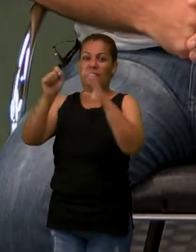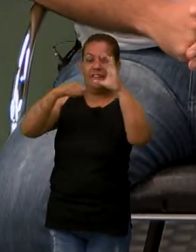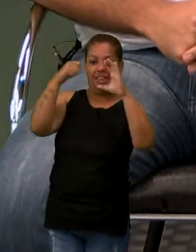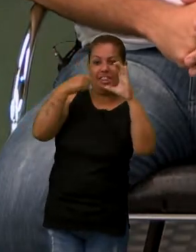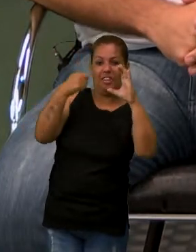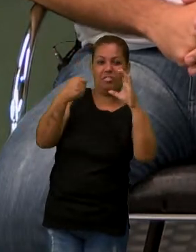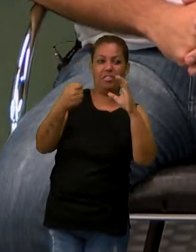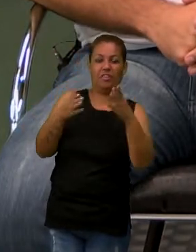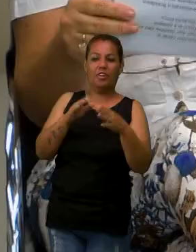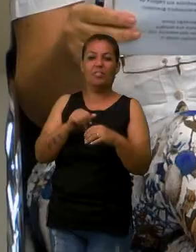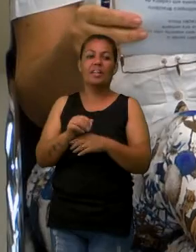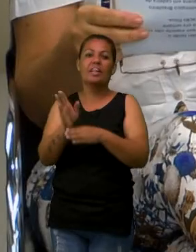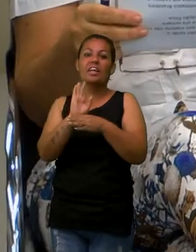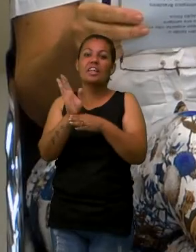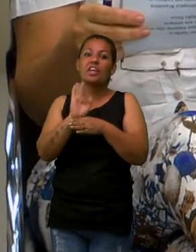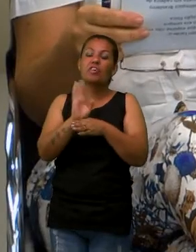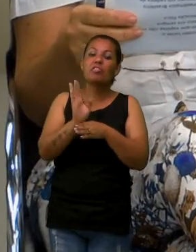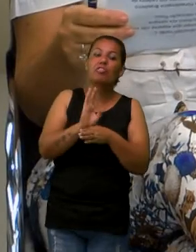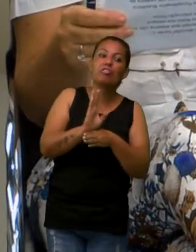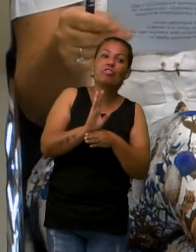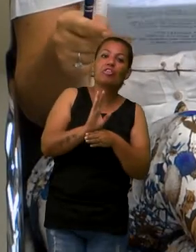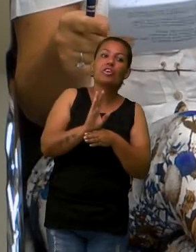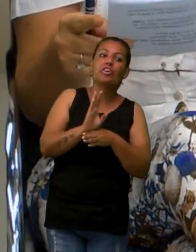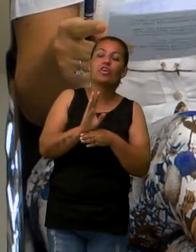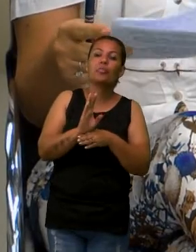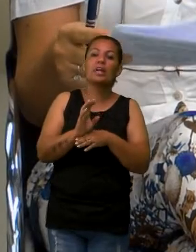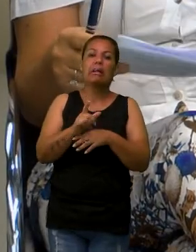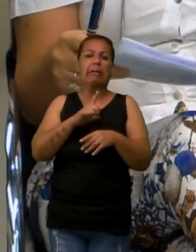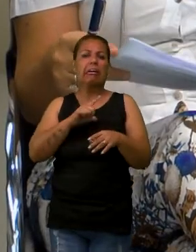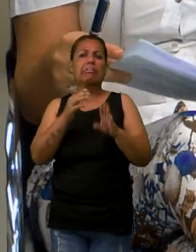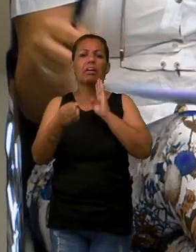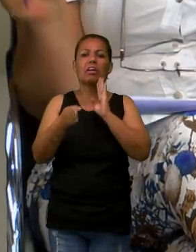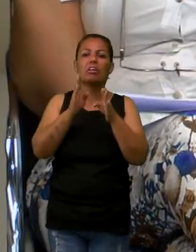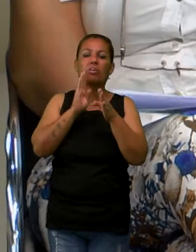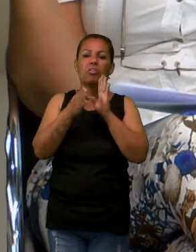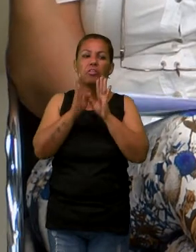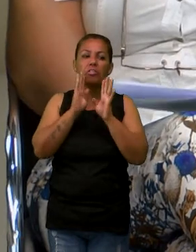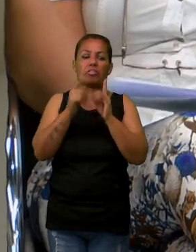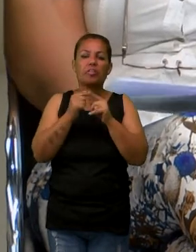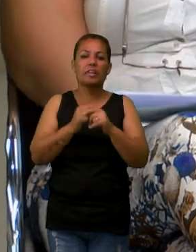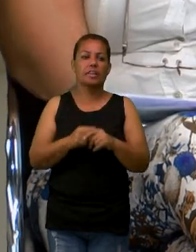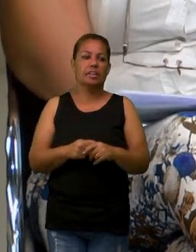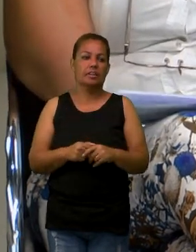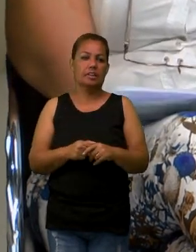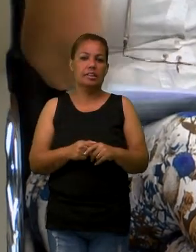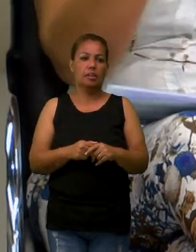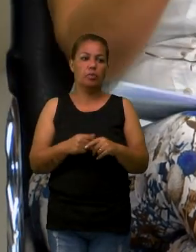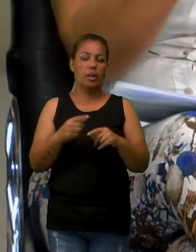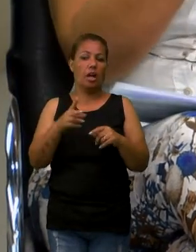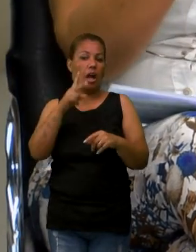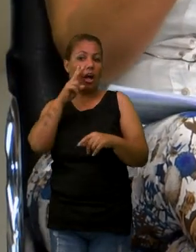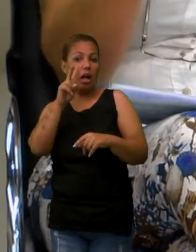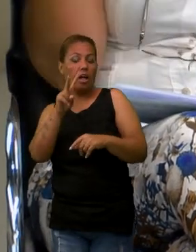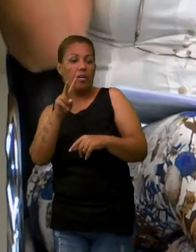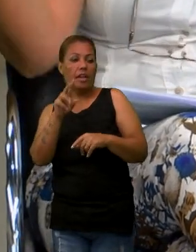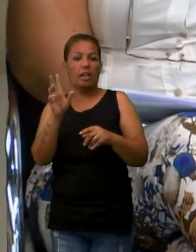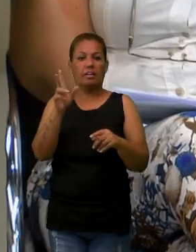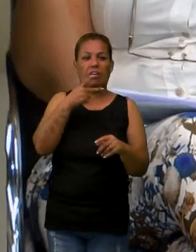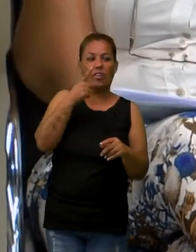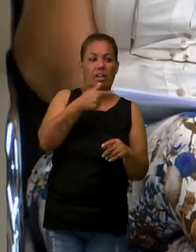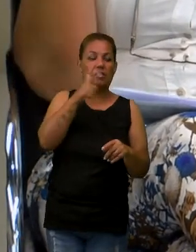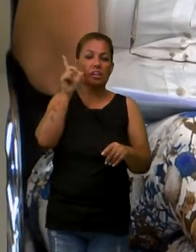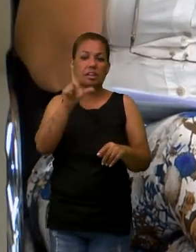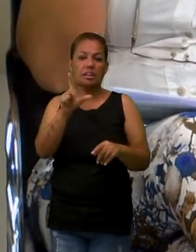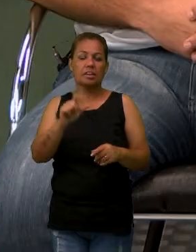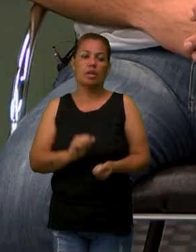quem quiser assistir filme inteiro acho que no facebook e também porque é é você e eu vi lá que ela até fala que vocês